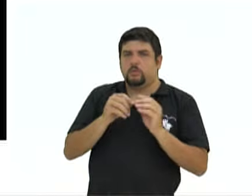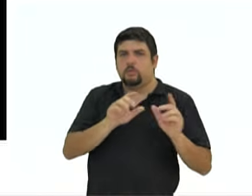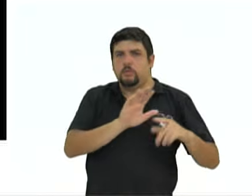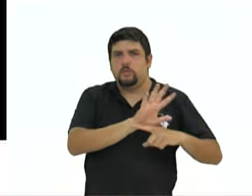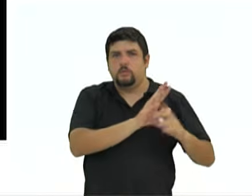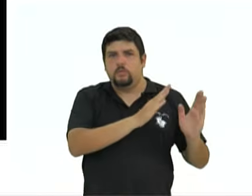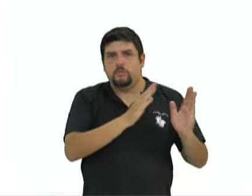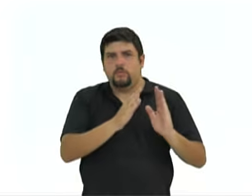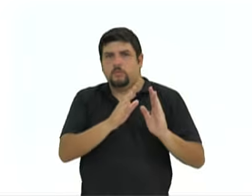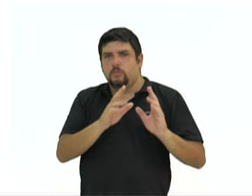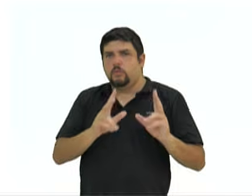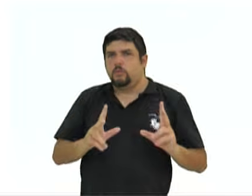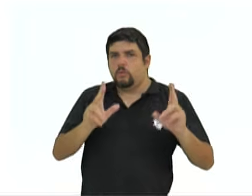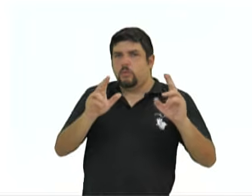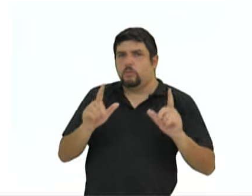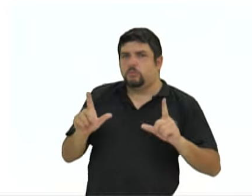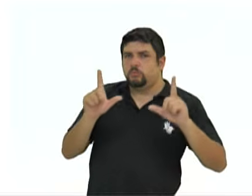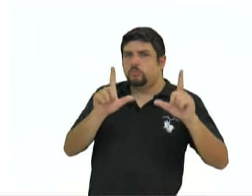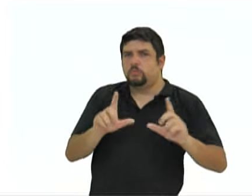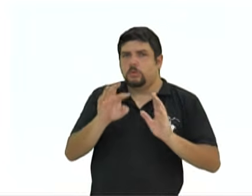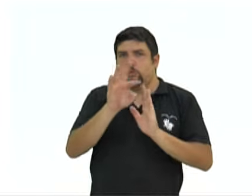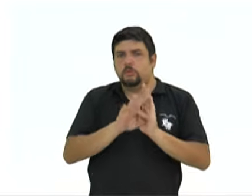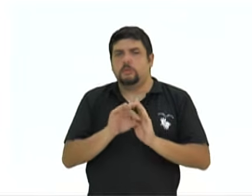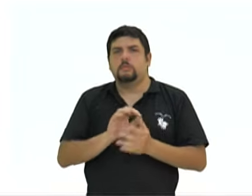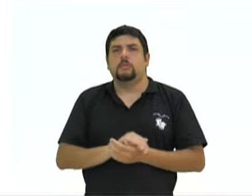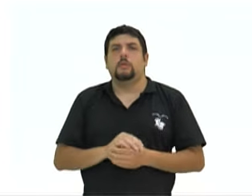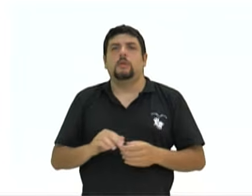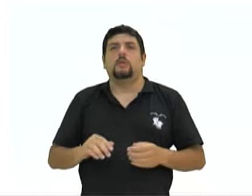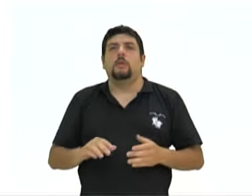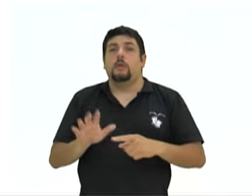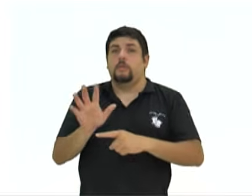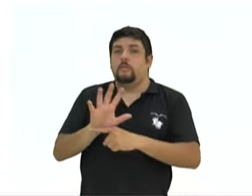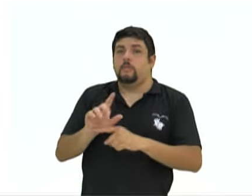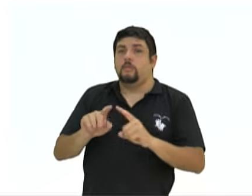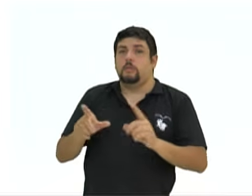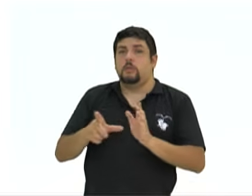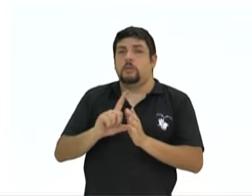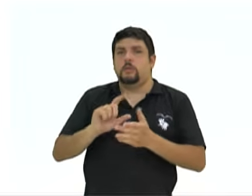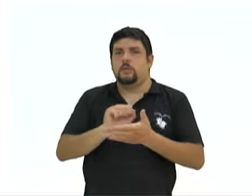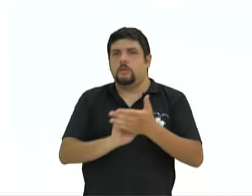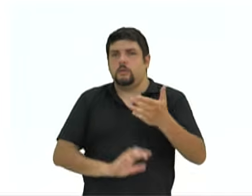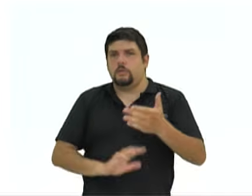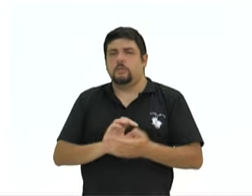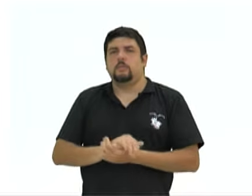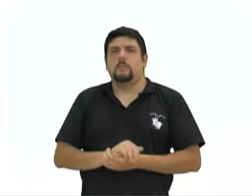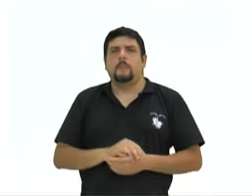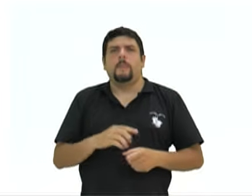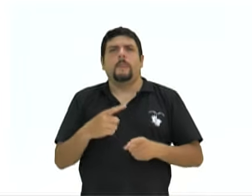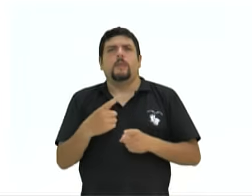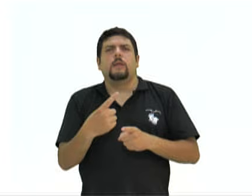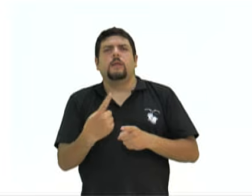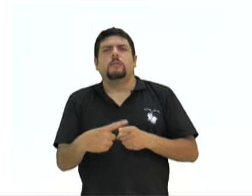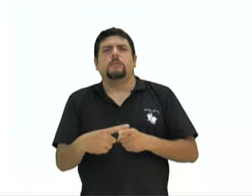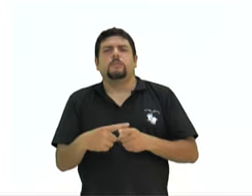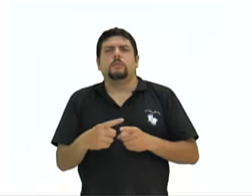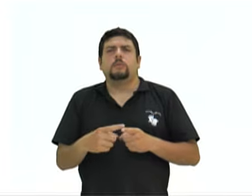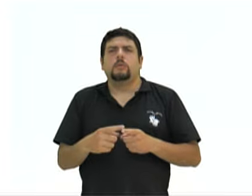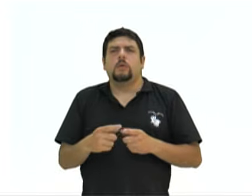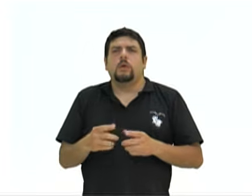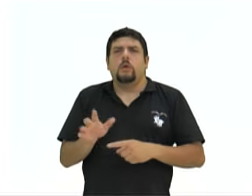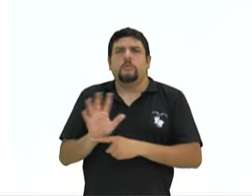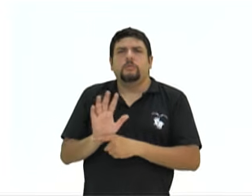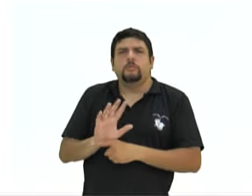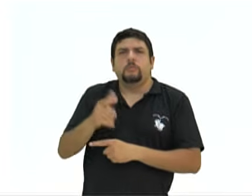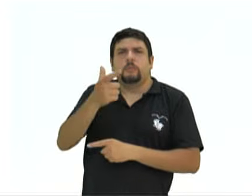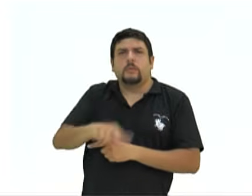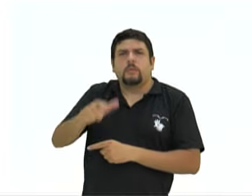um filme bem bacana para mostrar para vocês, mas antes disso, qual o fator que fez aumentar essa demanda de filmes? A regulamentação do